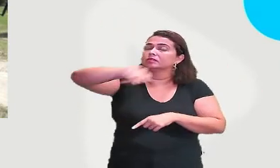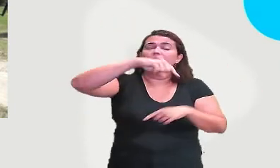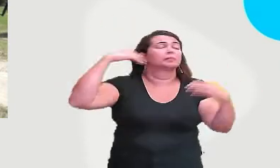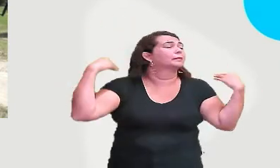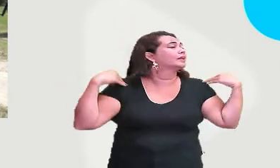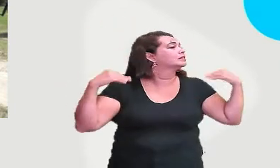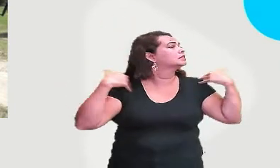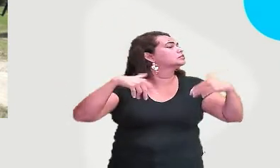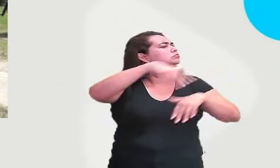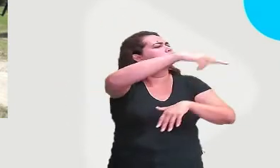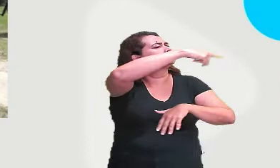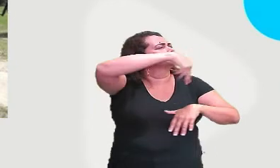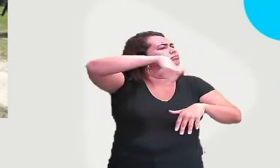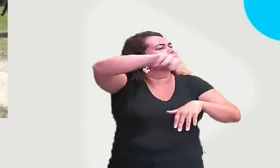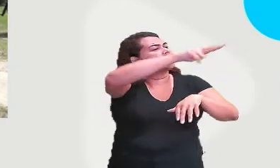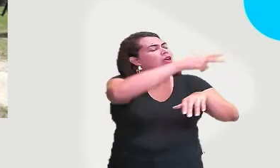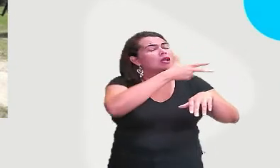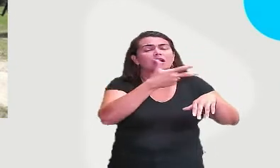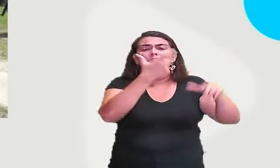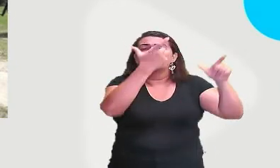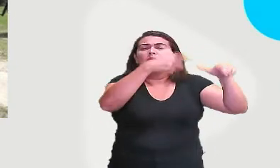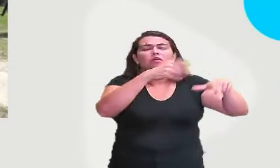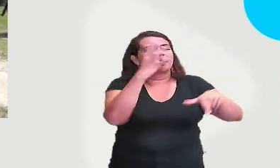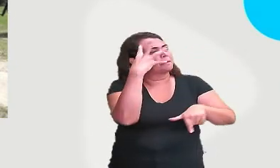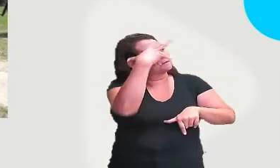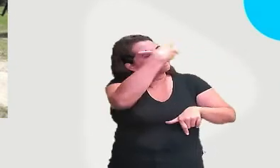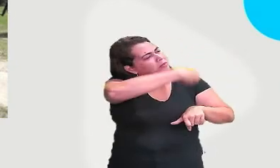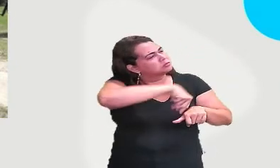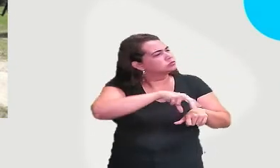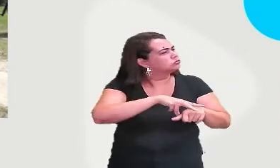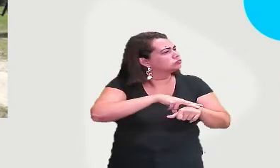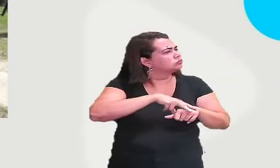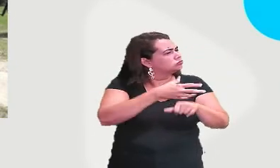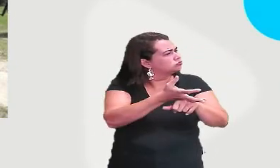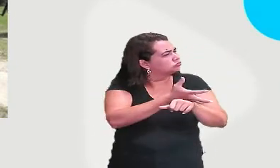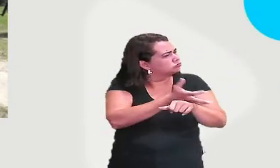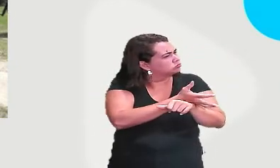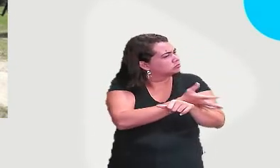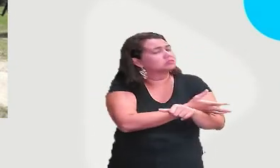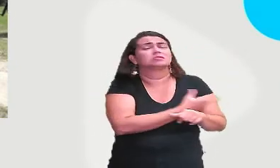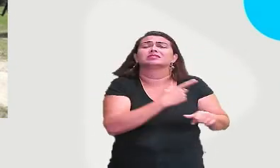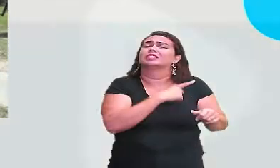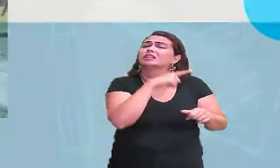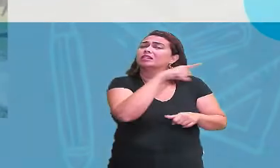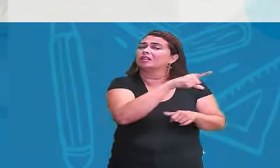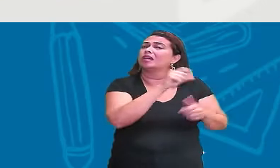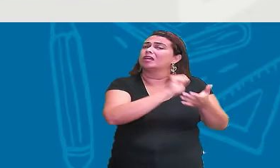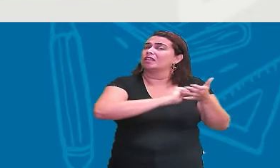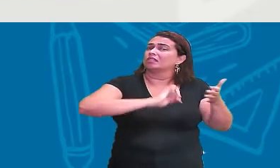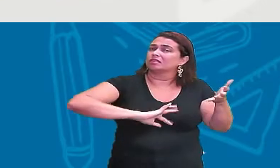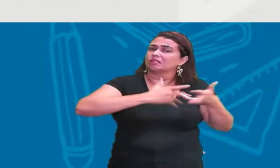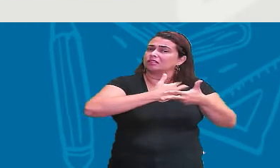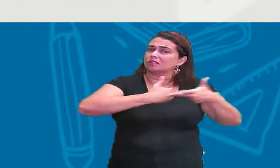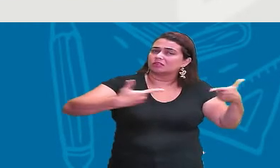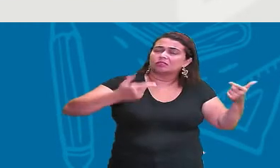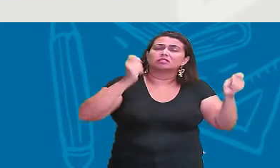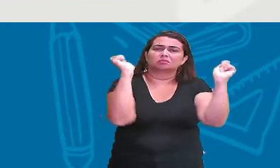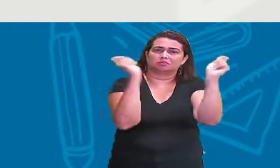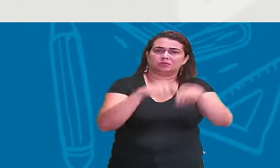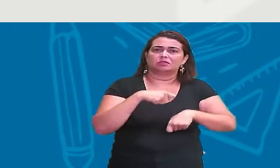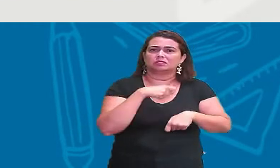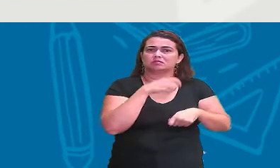belíssimo daquela região e tem algumas atividades que a gente pode realizar dentro daquele espaço